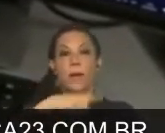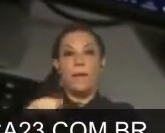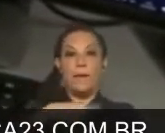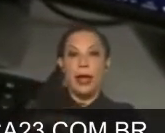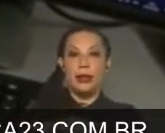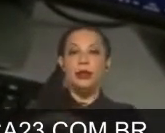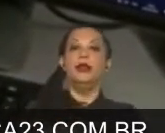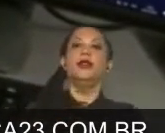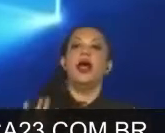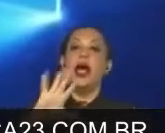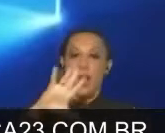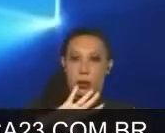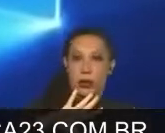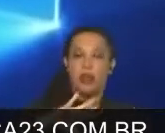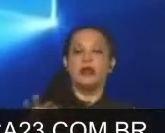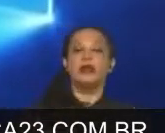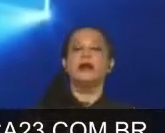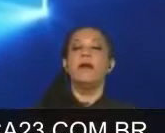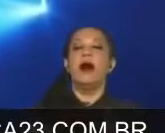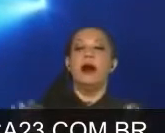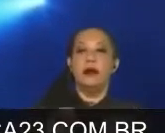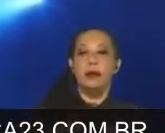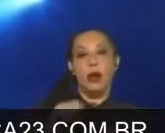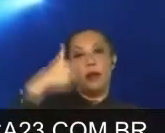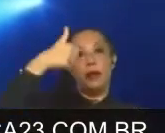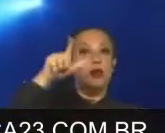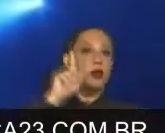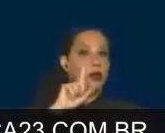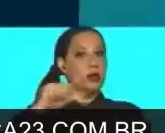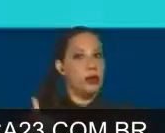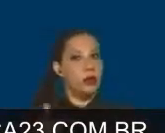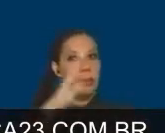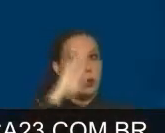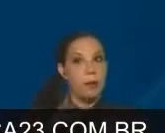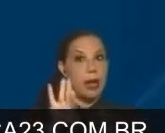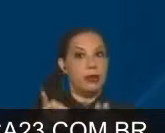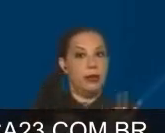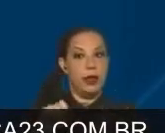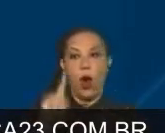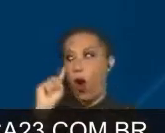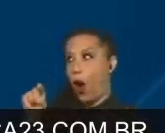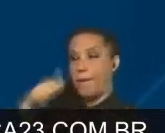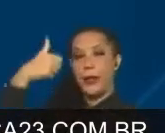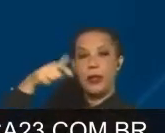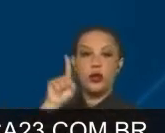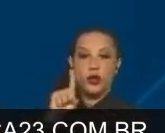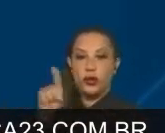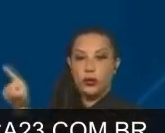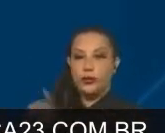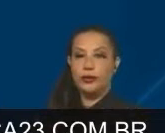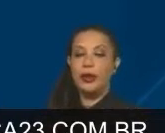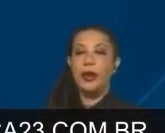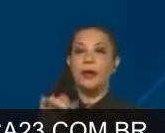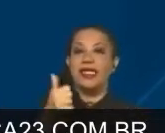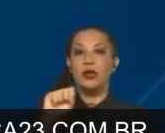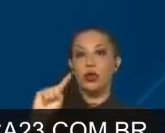com a maior incidência de varíola dos macacos, atrás apenas dos Estados Unidos. O ranking fica assim: em primeiro lugar, os Estados Unidos, com mais